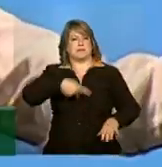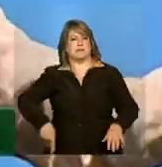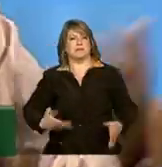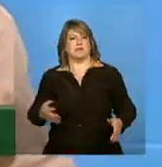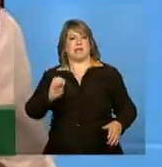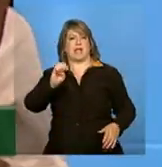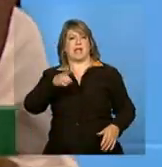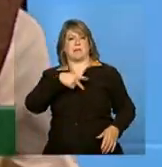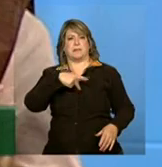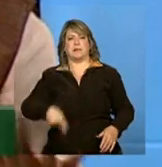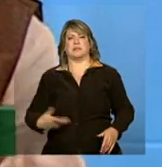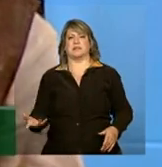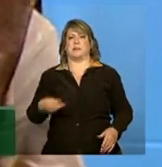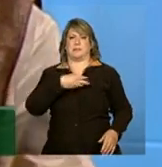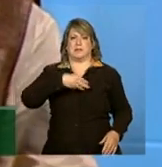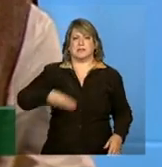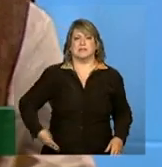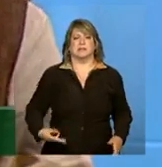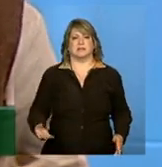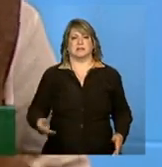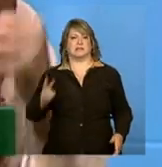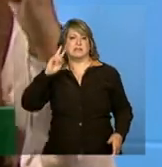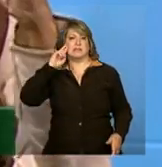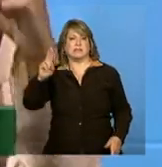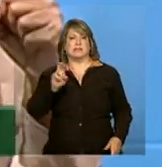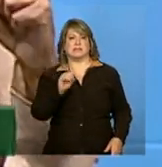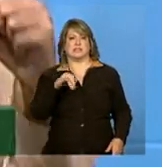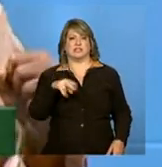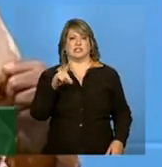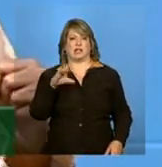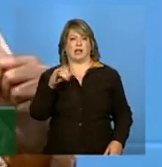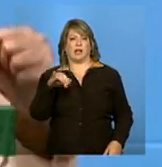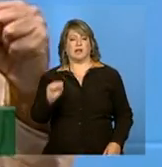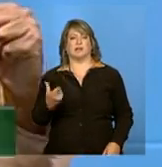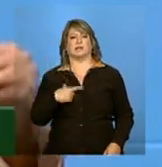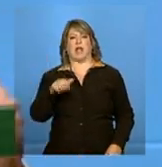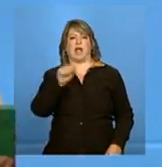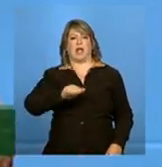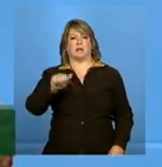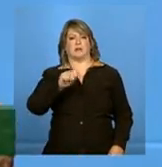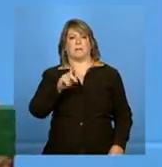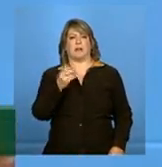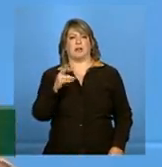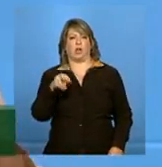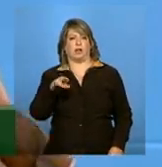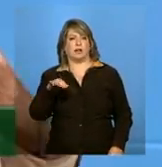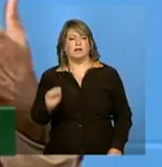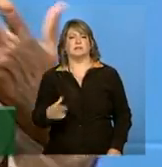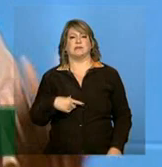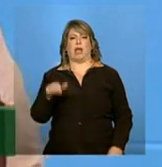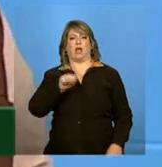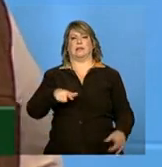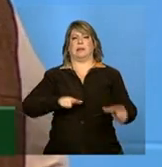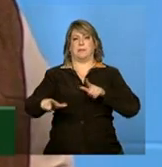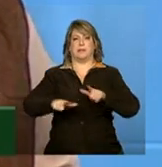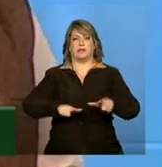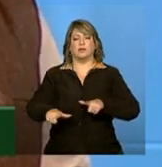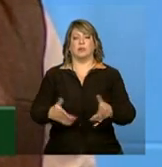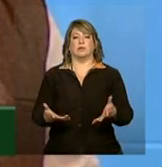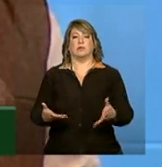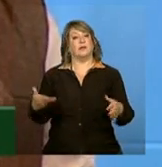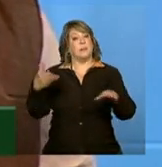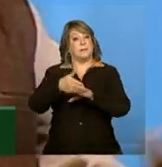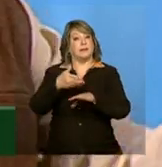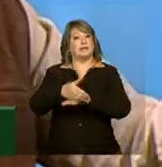ex-presidentes, primeiros-ministros, líderes sindicais, de associações patronais, de associações de trabalhadores, para